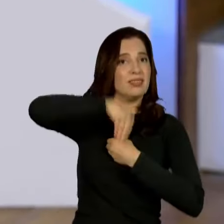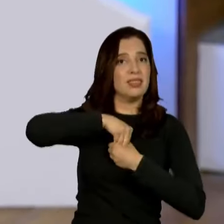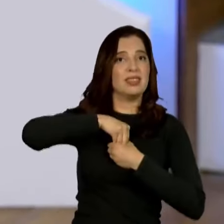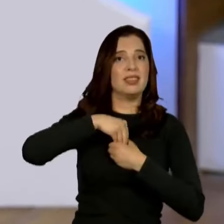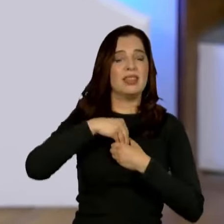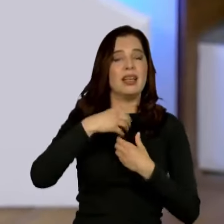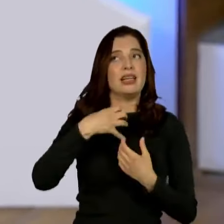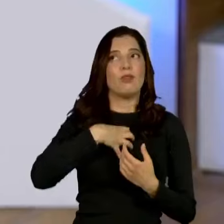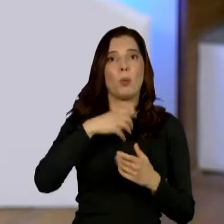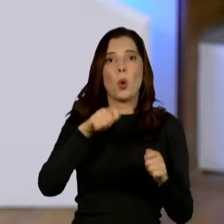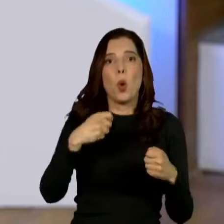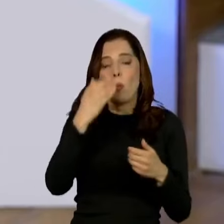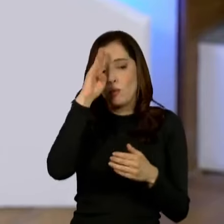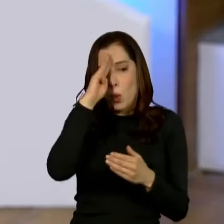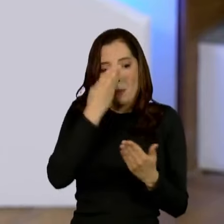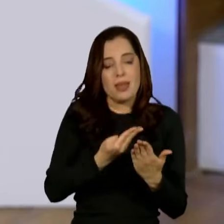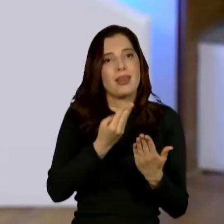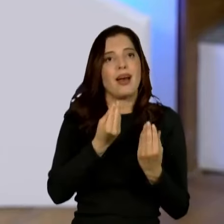E eu penso que um dos melhores